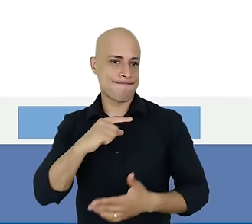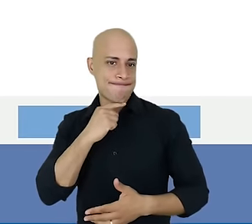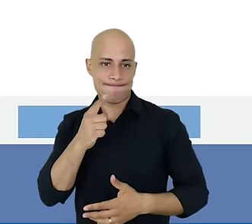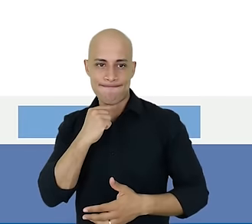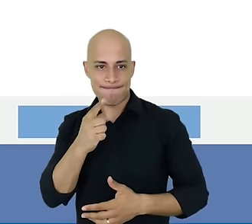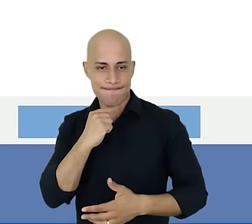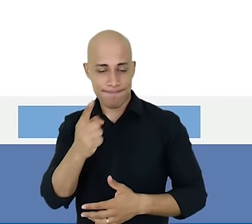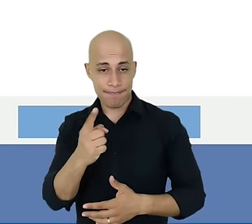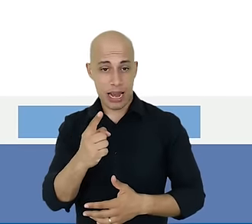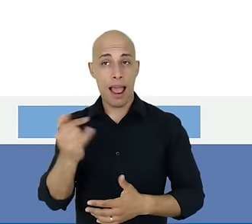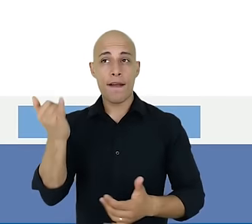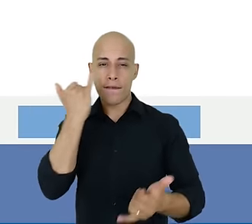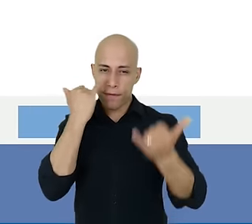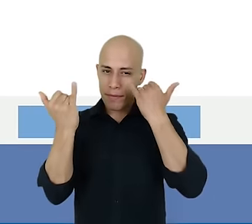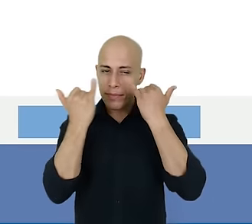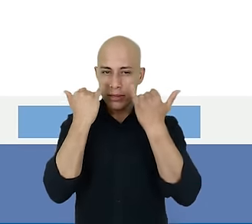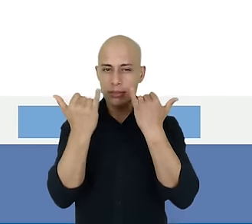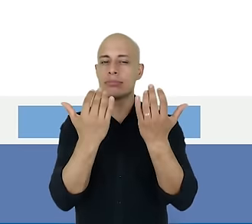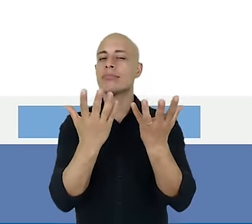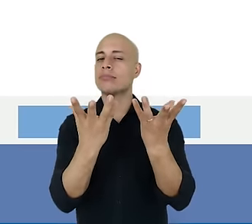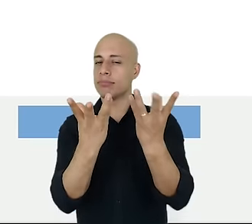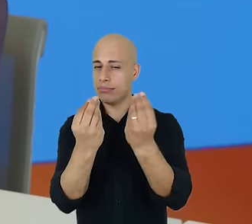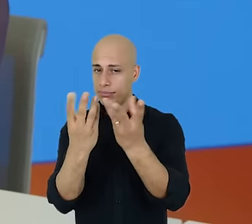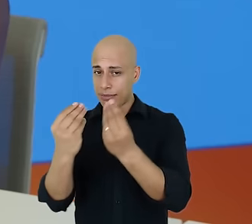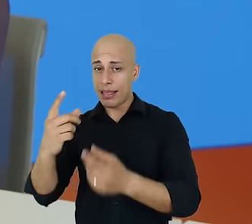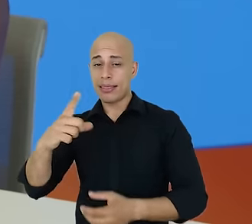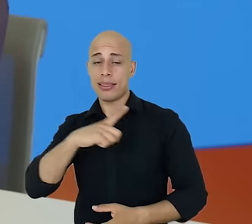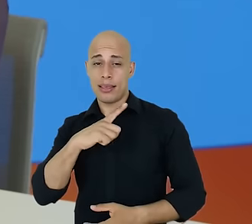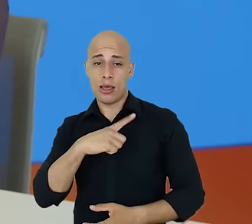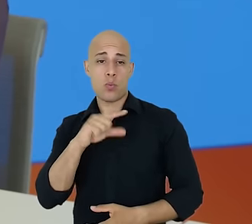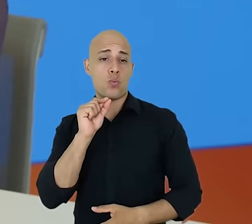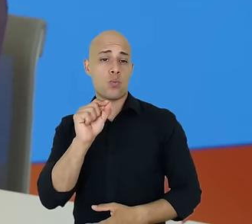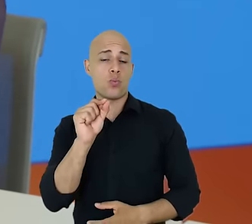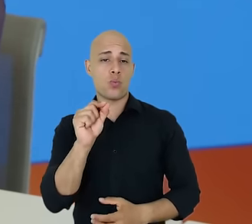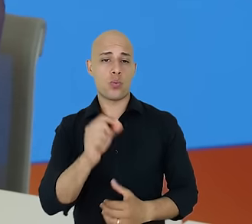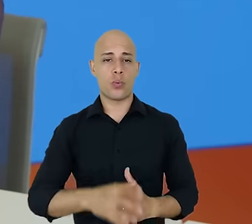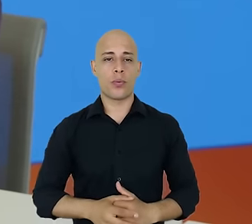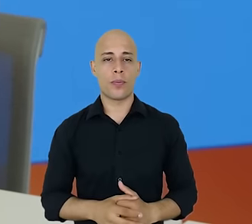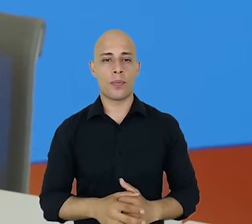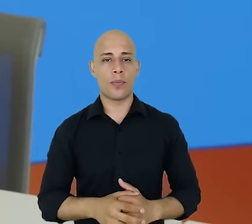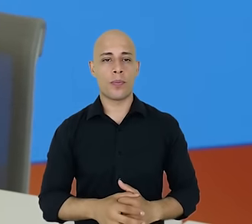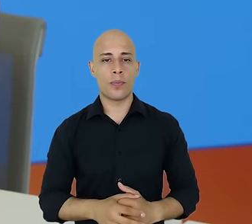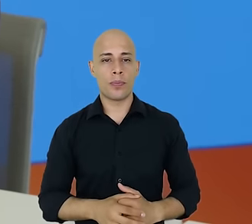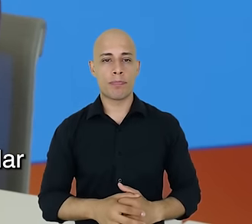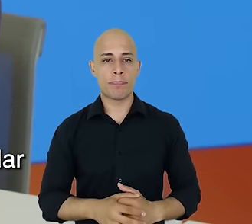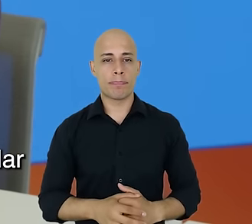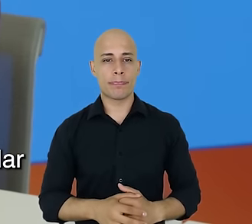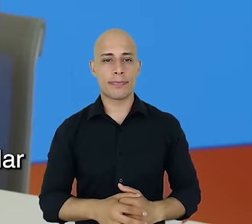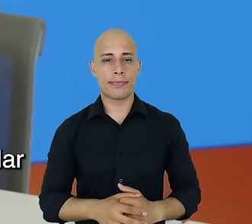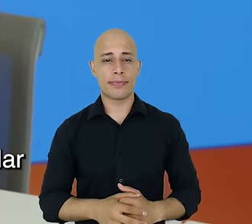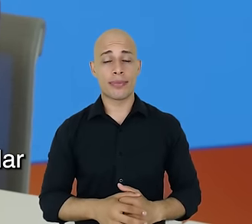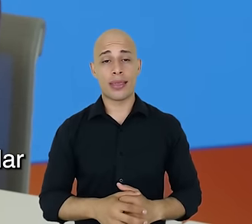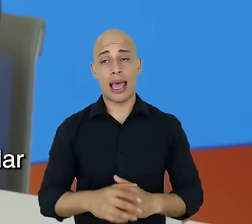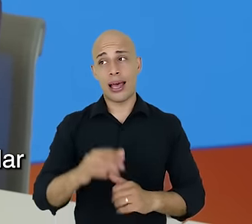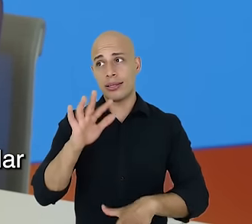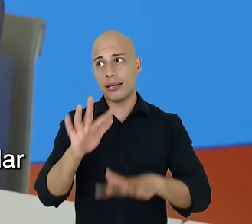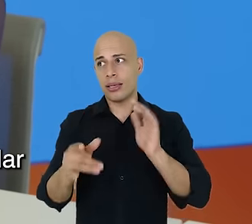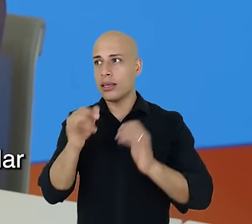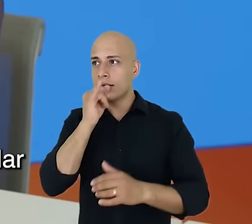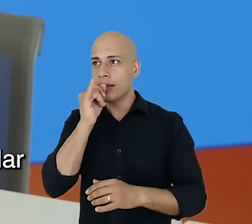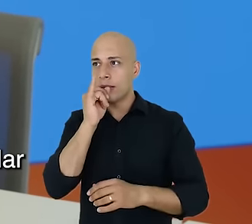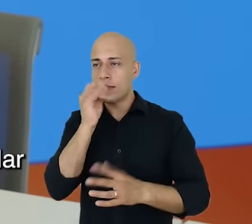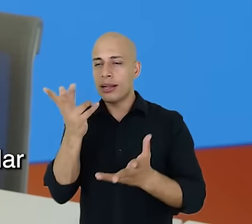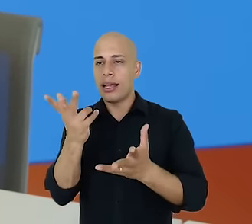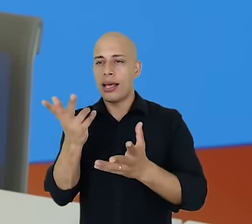uhum muitas informações desse sistema eu tenho percebido é que eles deixam porque é Para efeito de segurança